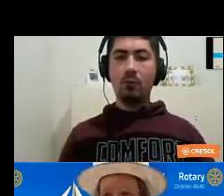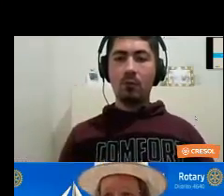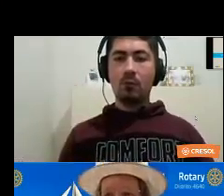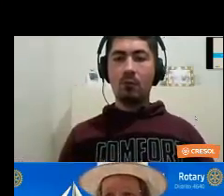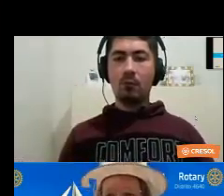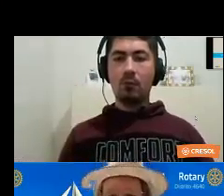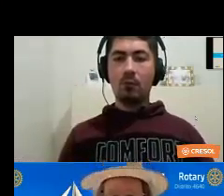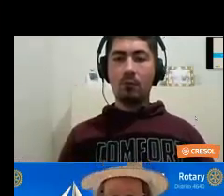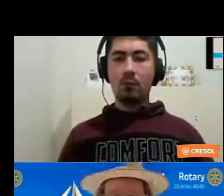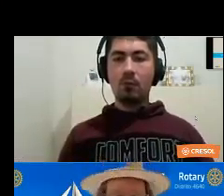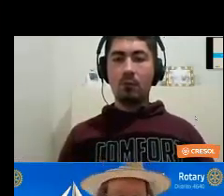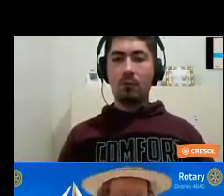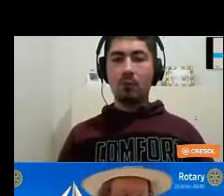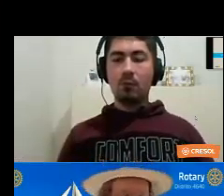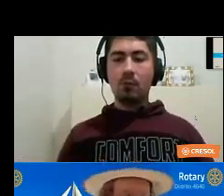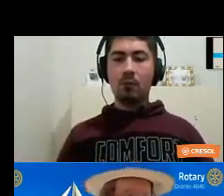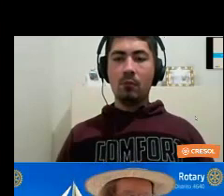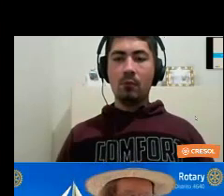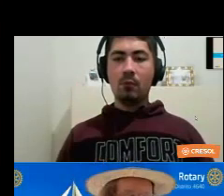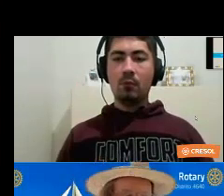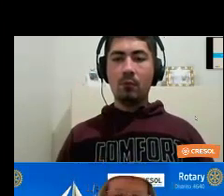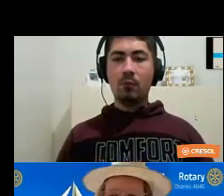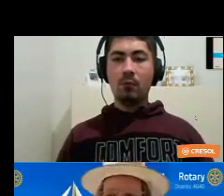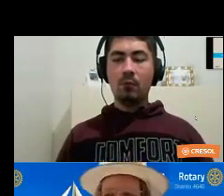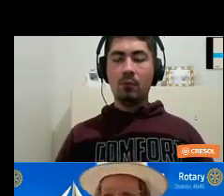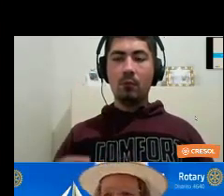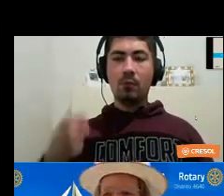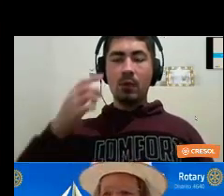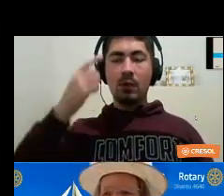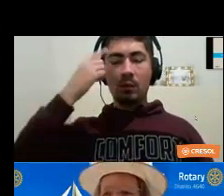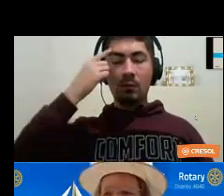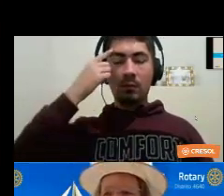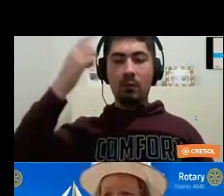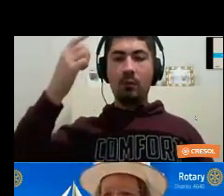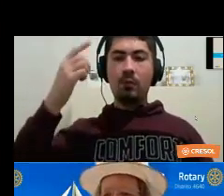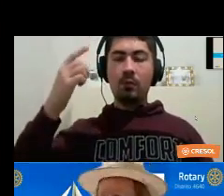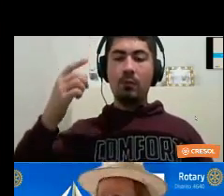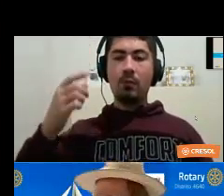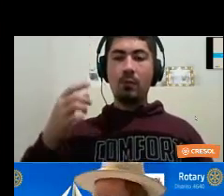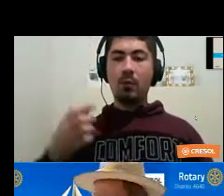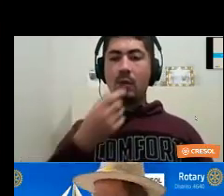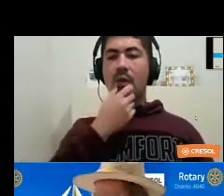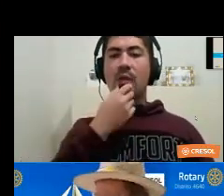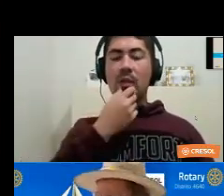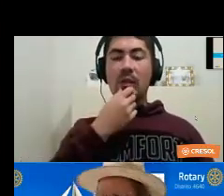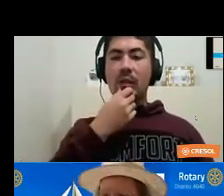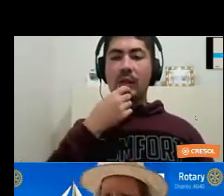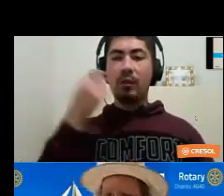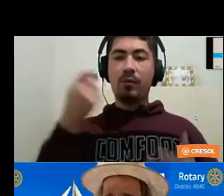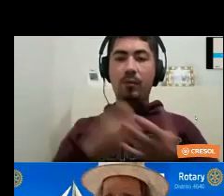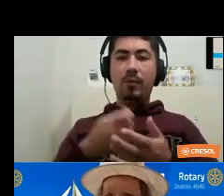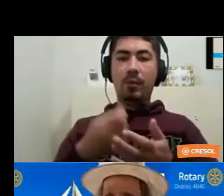que pagar per capita, aquela coisa toda, e era meio radical na época, e acabei saindo. E só voltei a entrar em Rotary